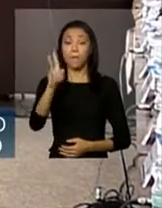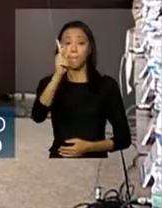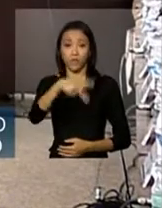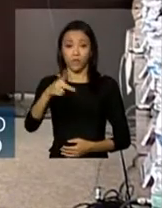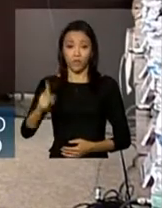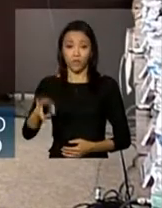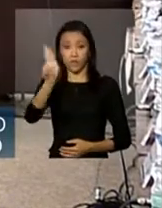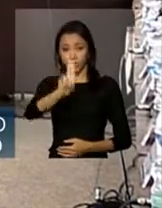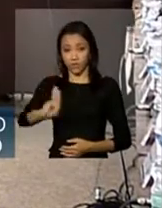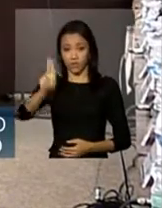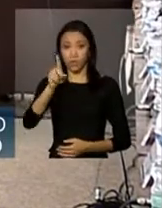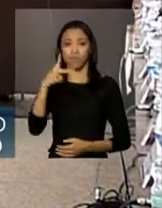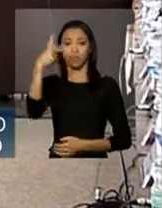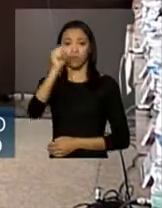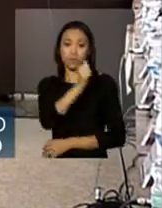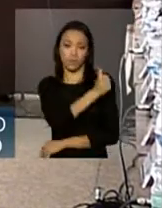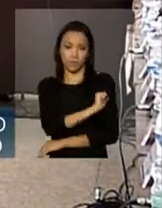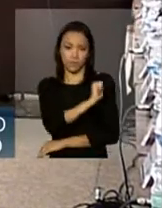Janeiro, Bila Sorge,